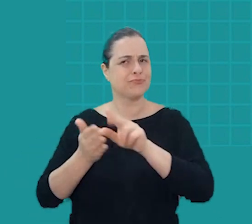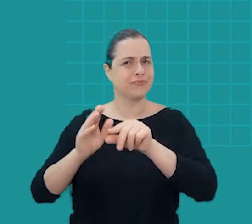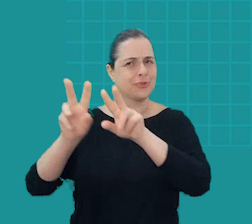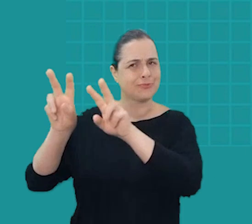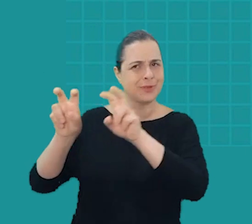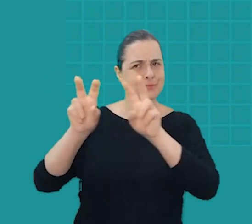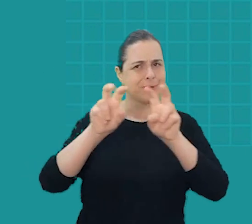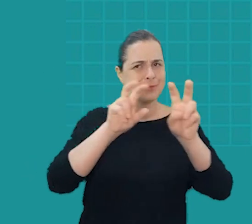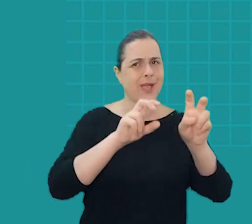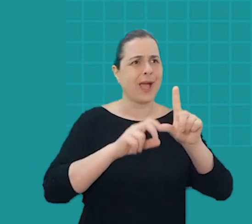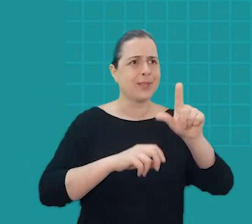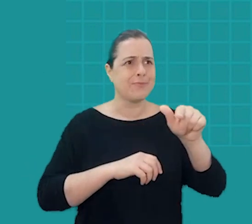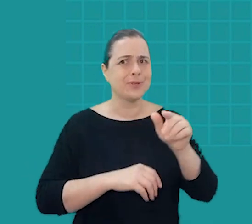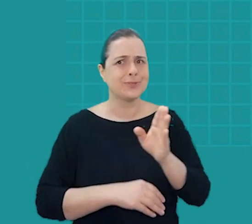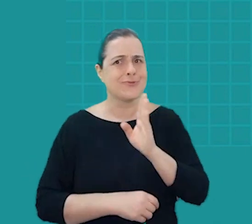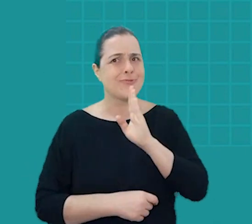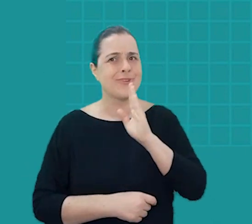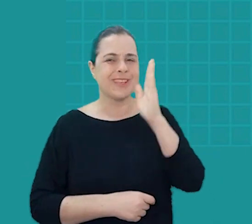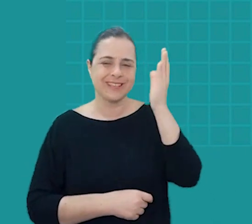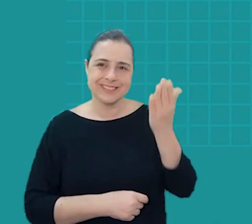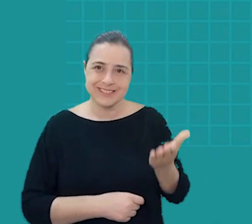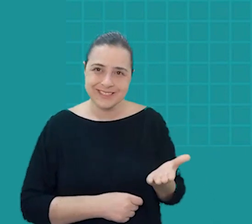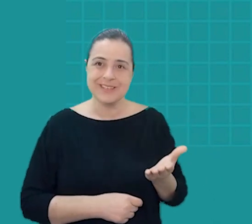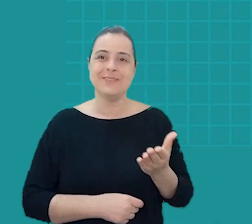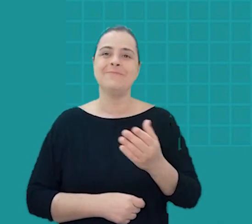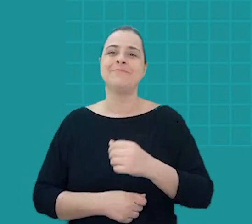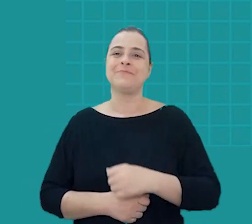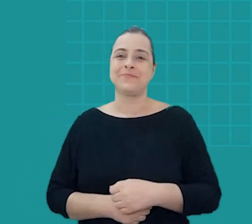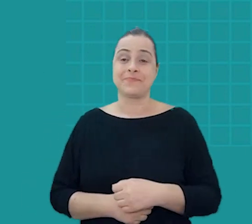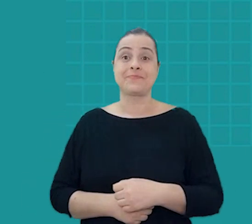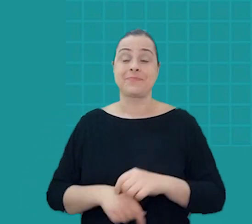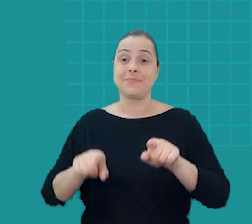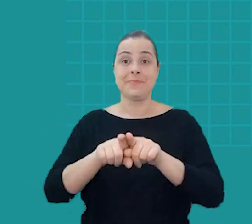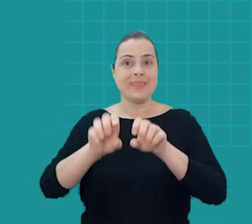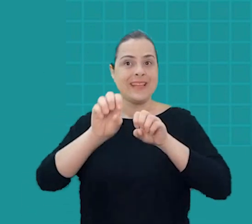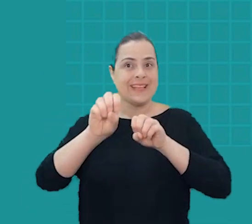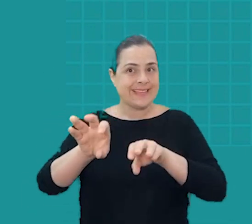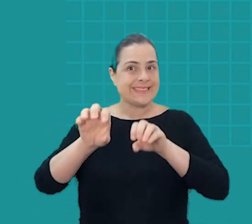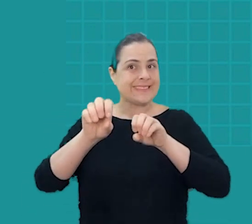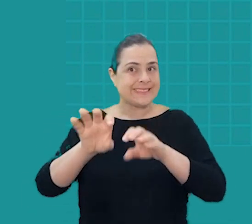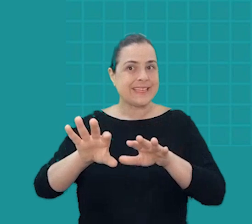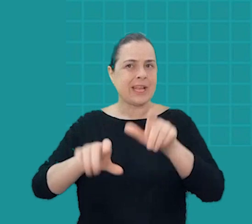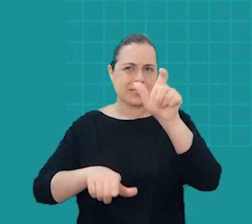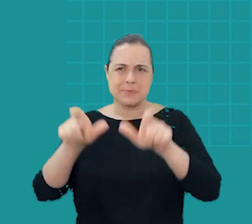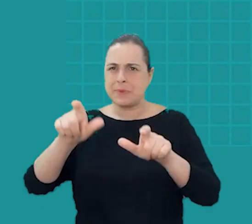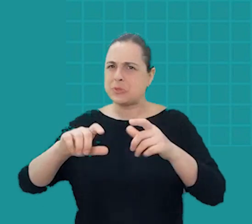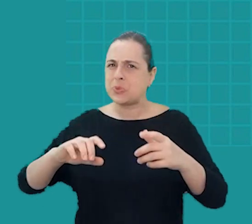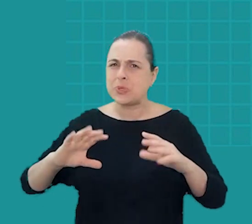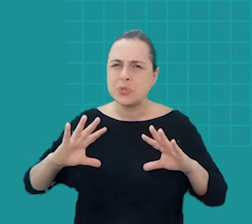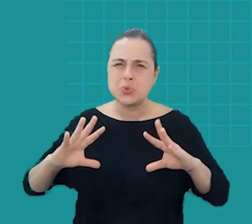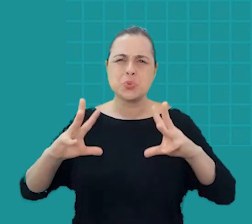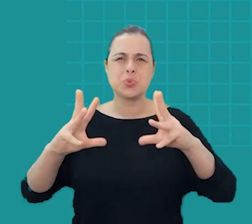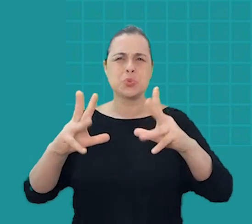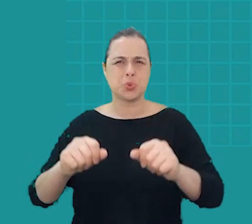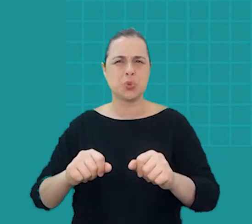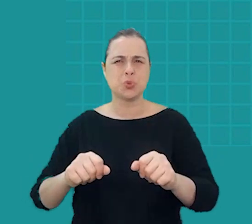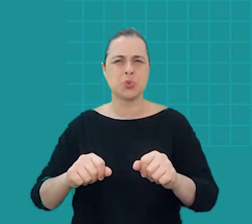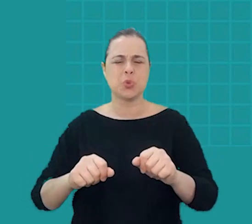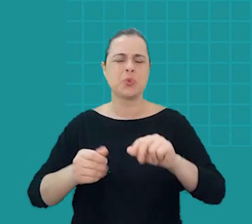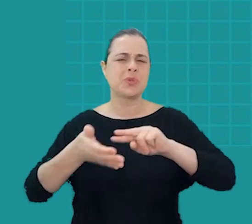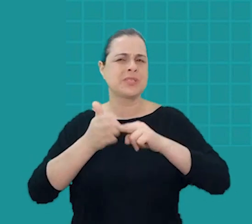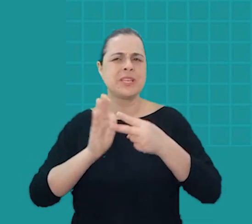Estou insatisfeito com o meu emprego, quero empreender. Seus sócios são surdos, eles sabem Libras, qual que é o seu